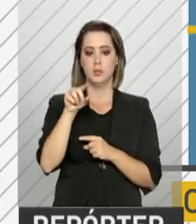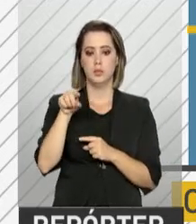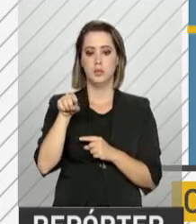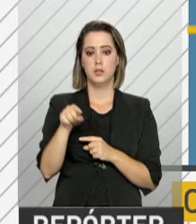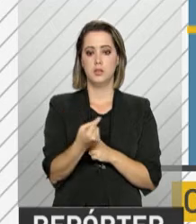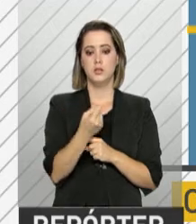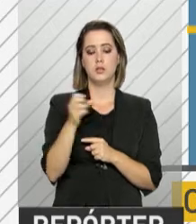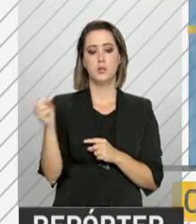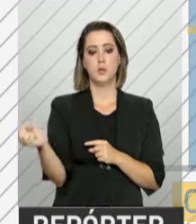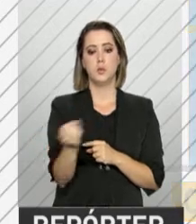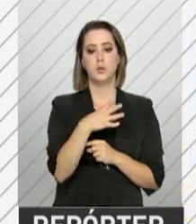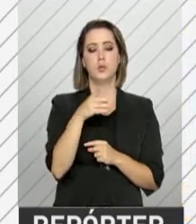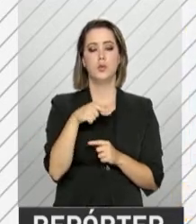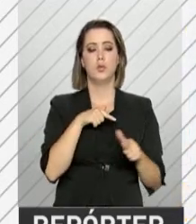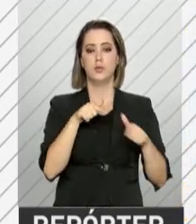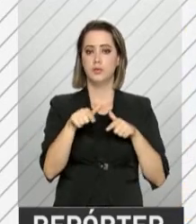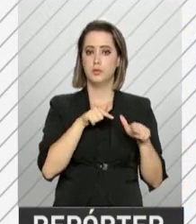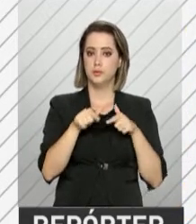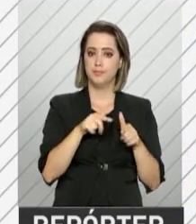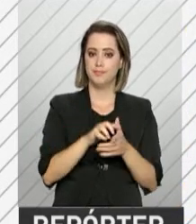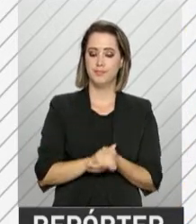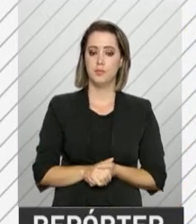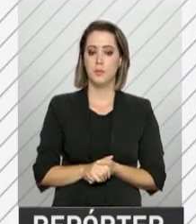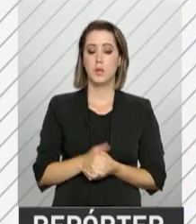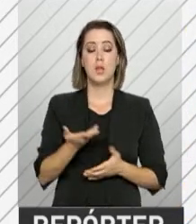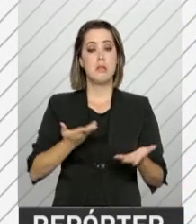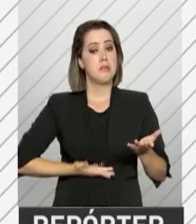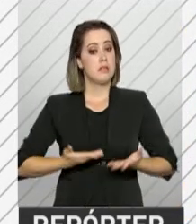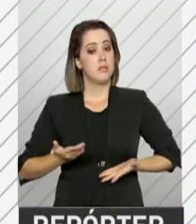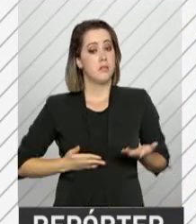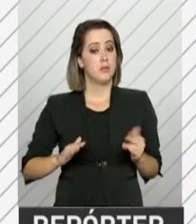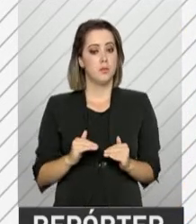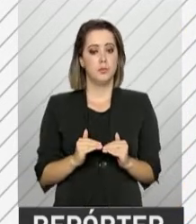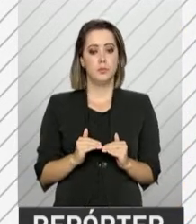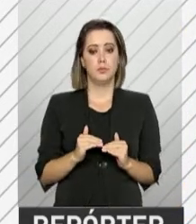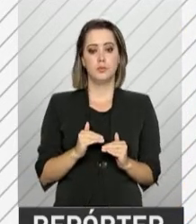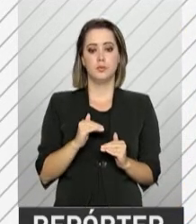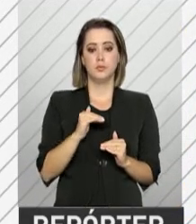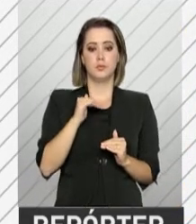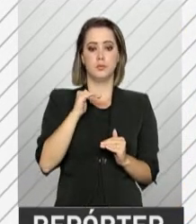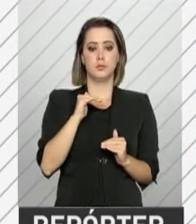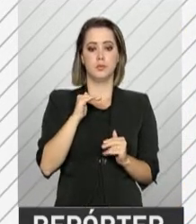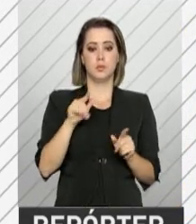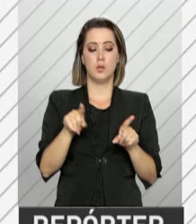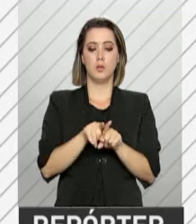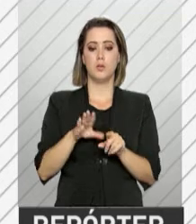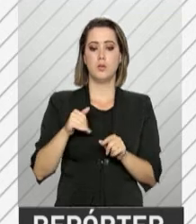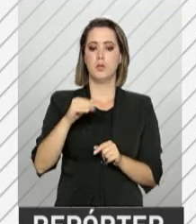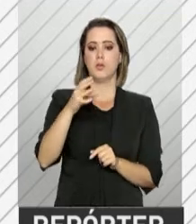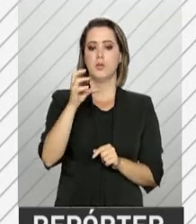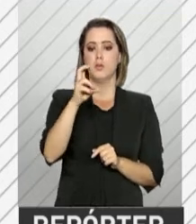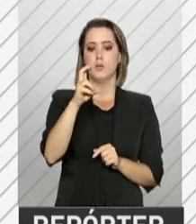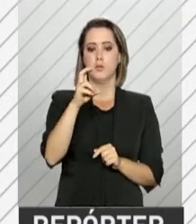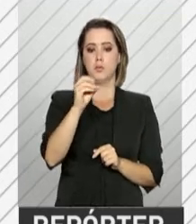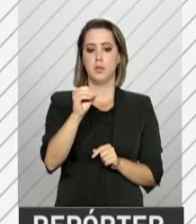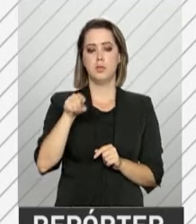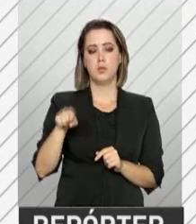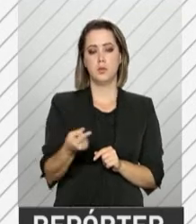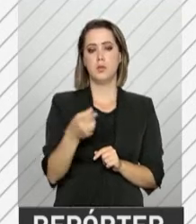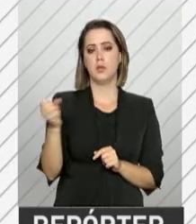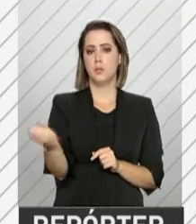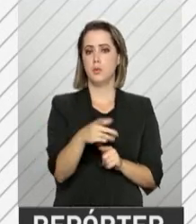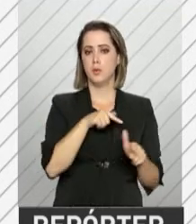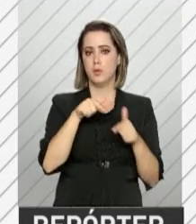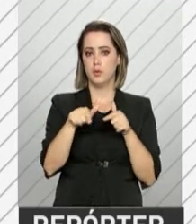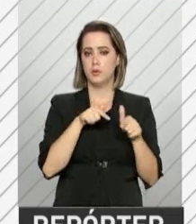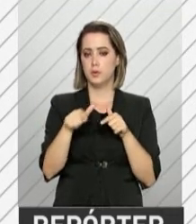35.612 novas oportunidades de emprego. O setor de serviços foi o que teve o melhor desempenho. Foram mais de 50 mil novas vagas